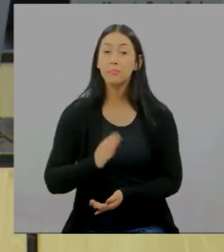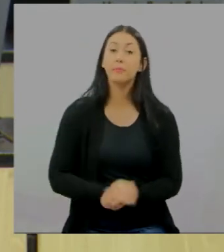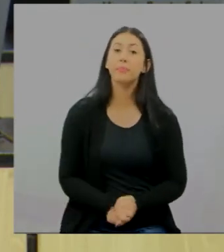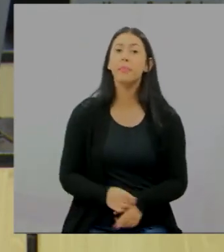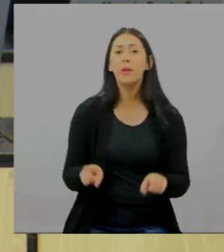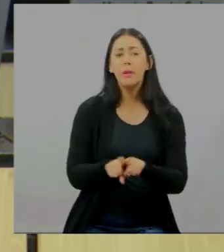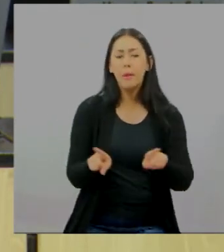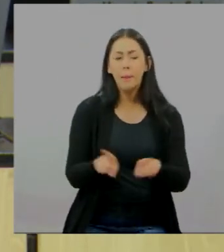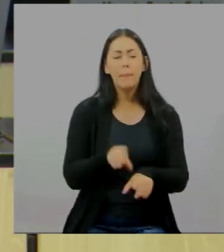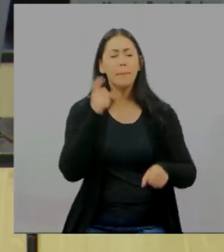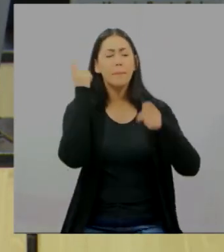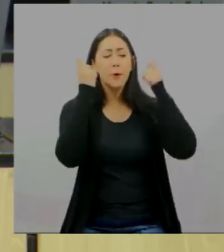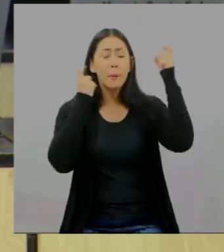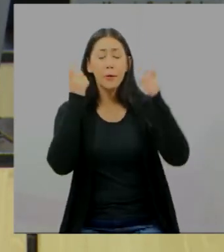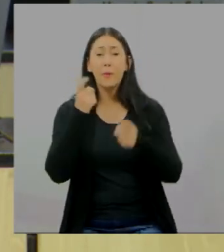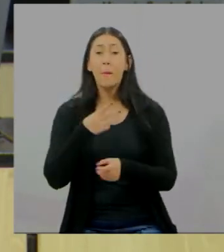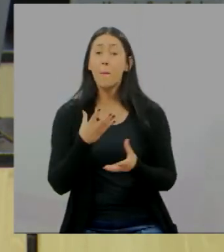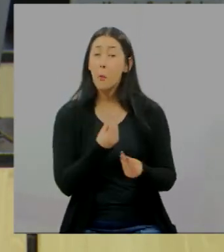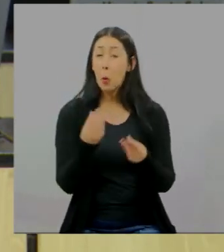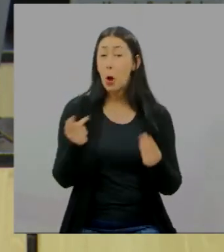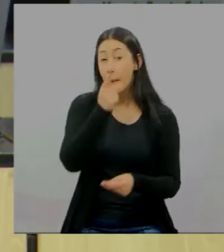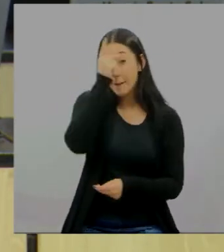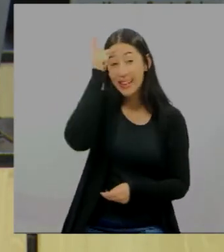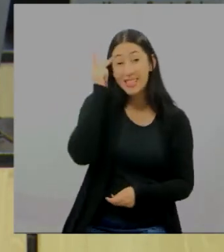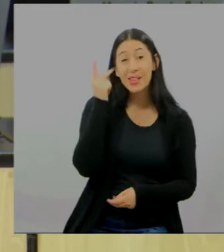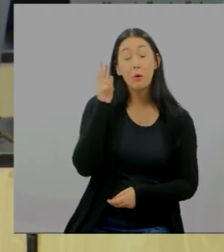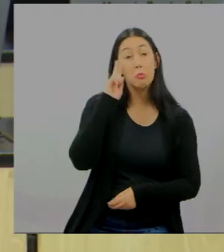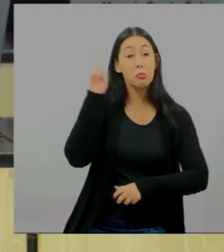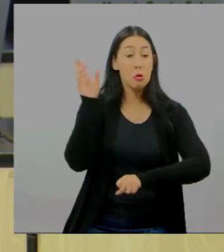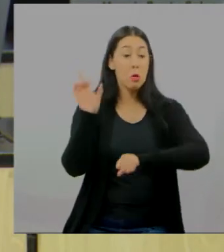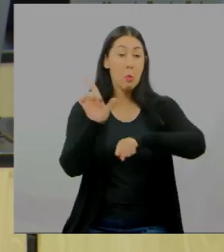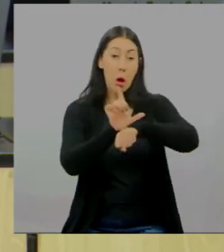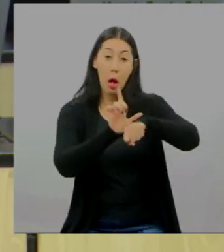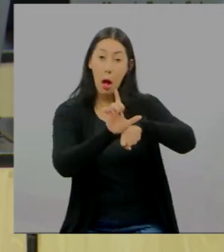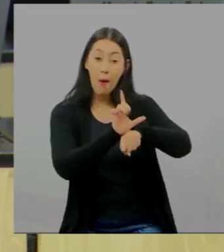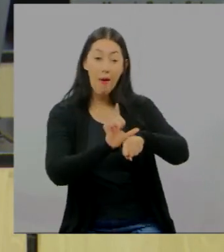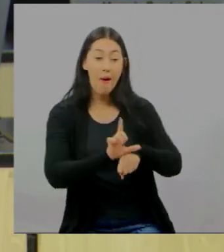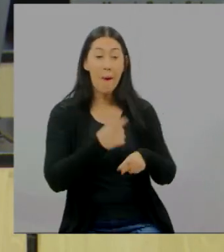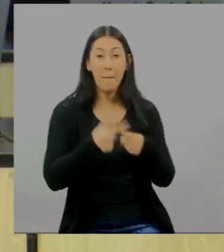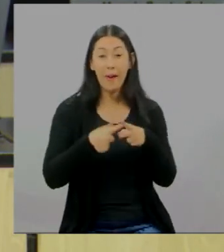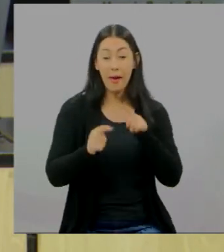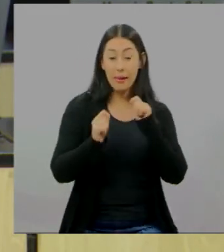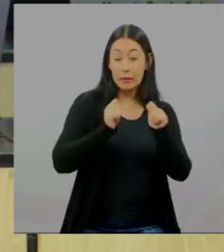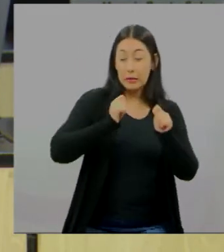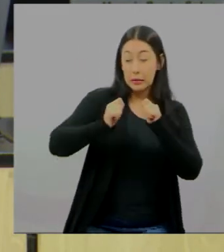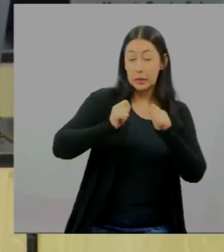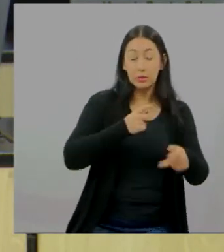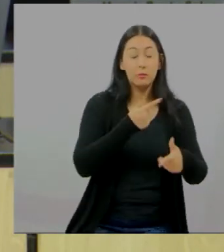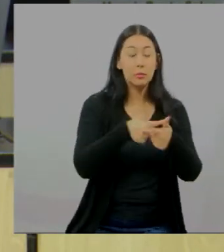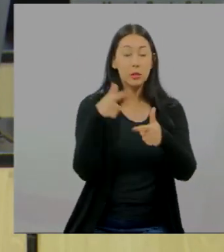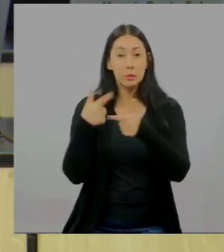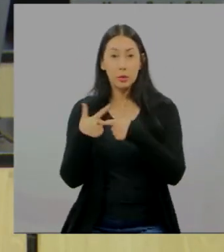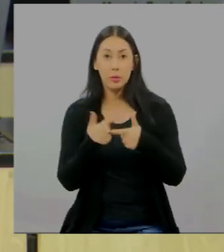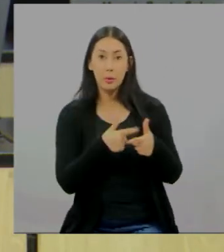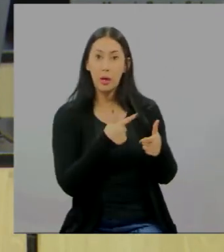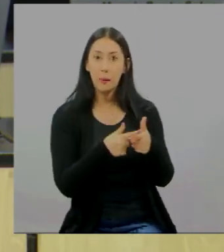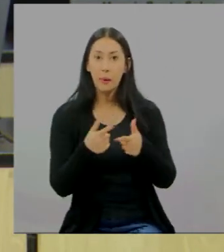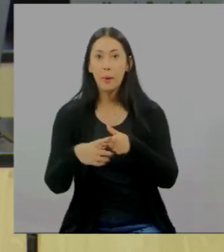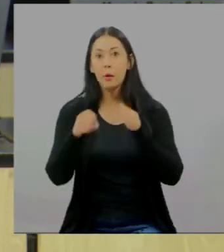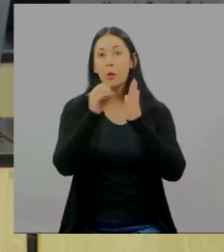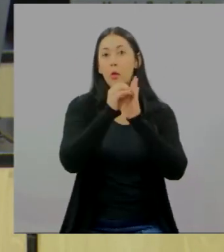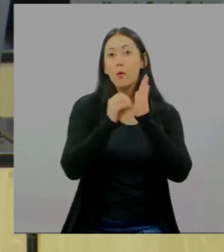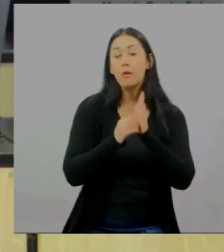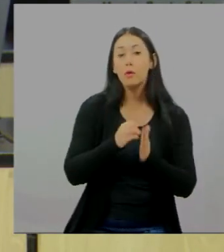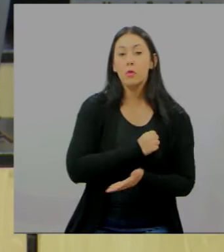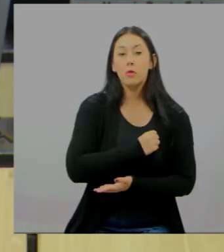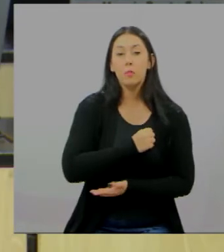a preocupação de vários comerciantes de atividades econômicas nas suas diversidades expressa no ofício número